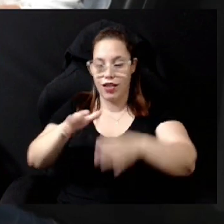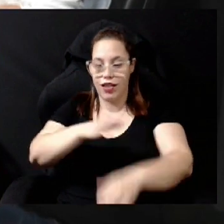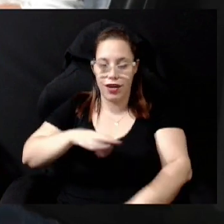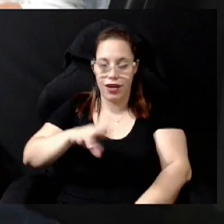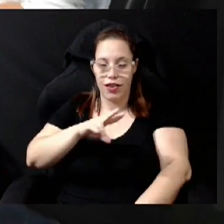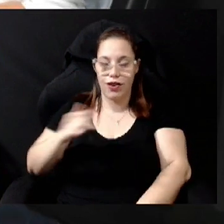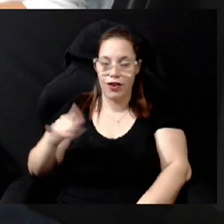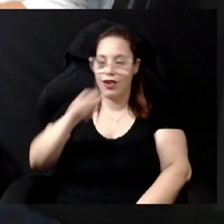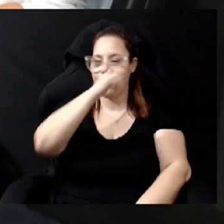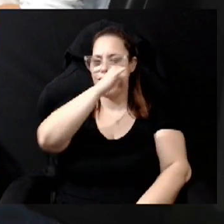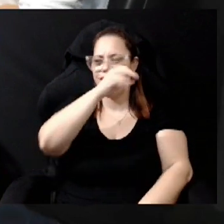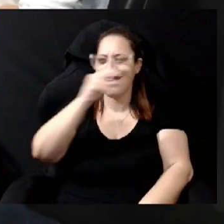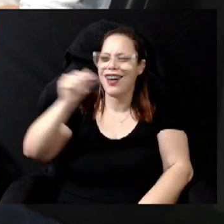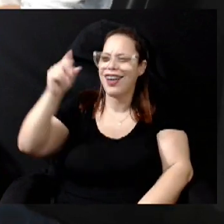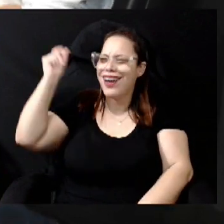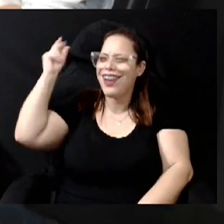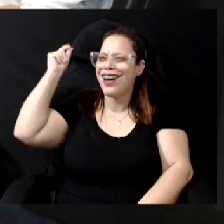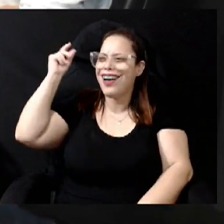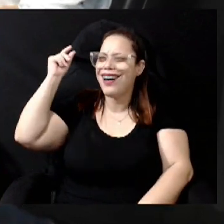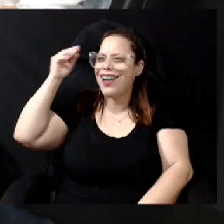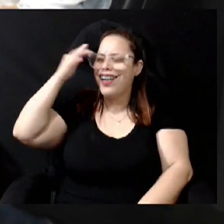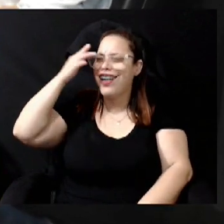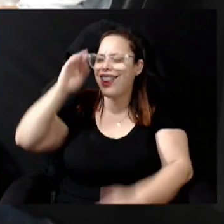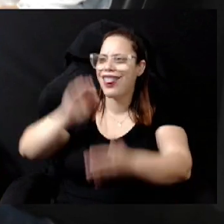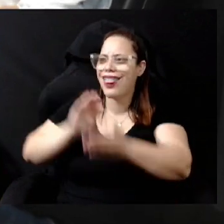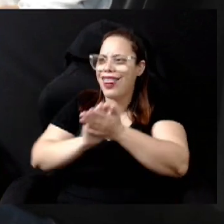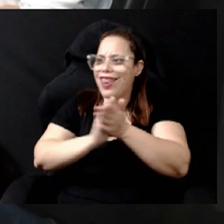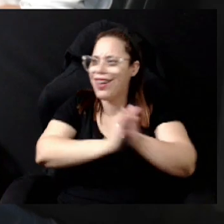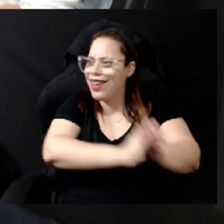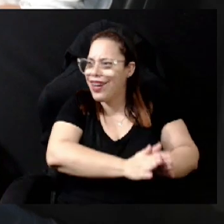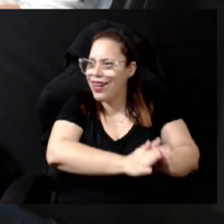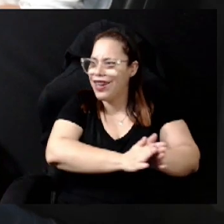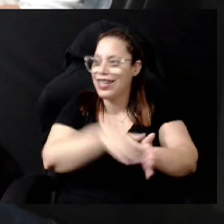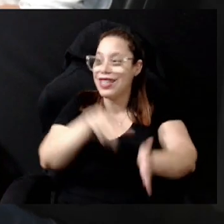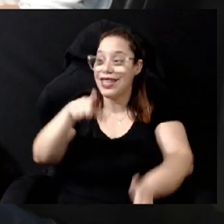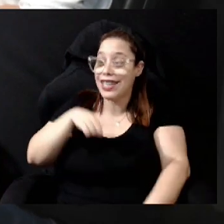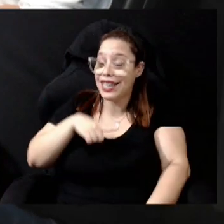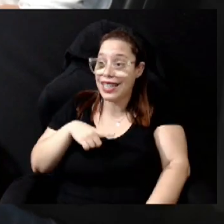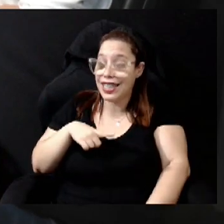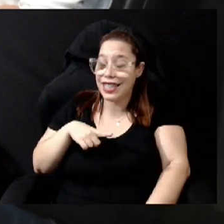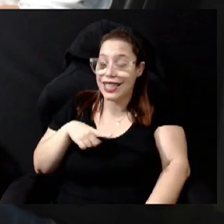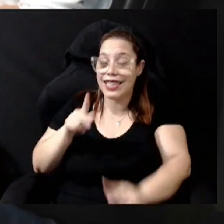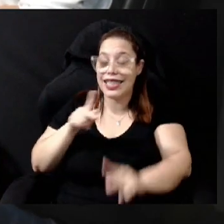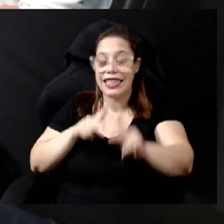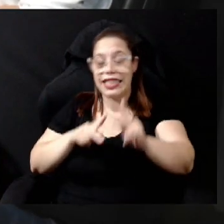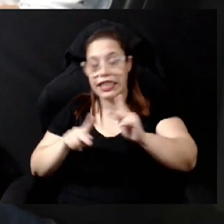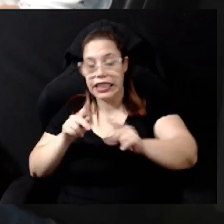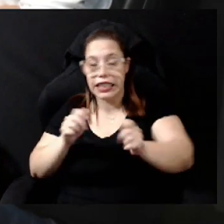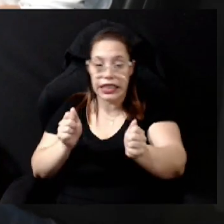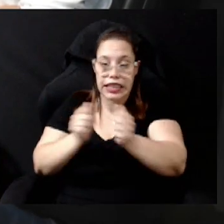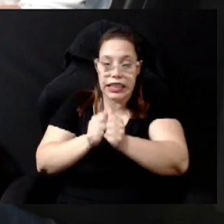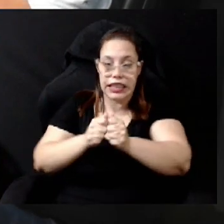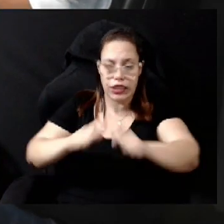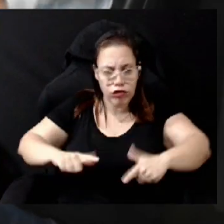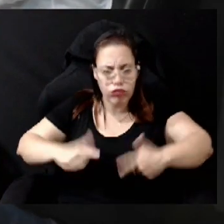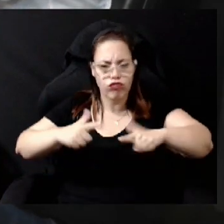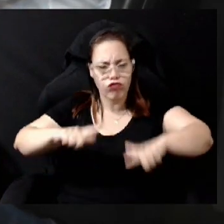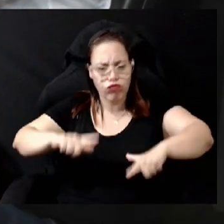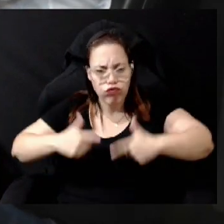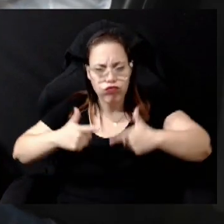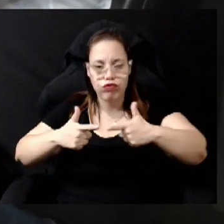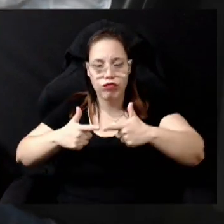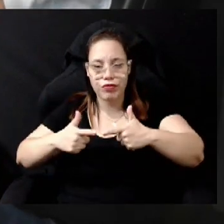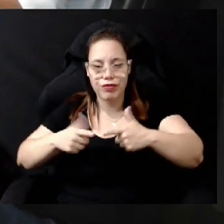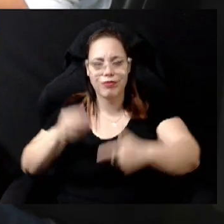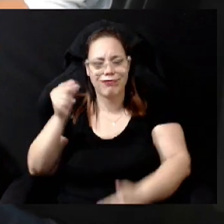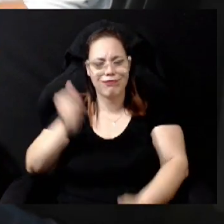época da desapropriação? Sim. E você tinha lá um pessoal que estava junto nessa luta. Então faz tempo que a gente